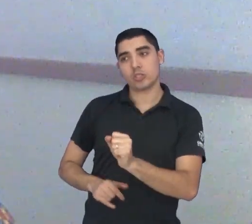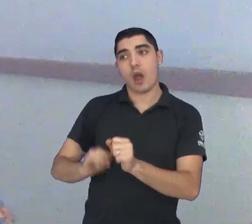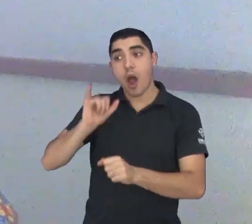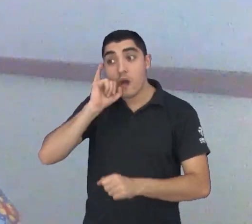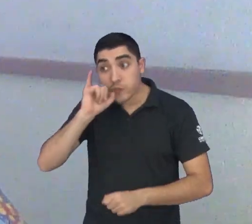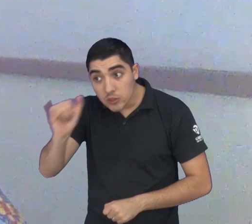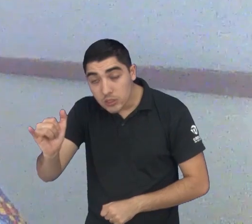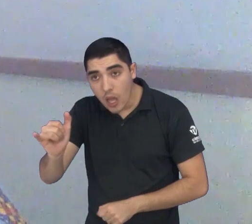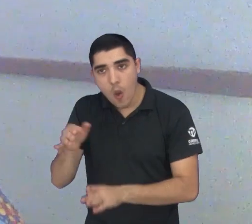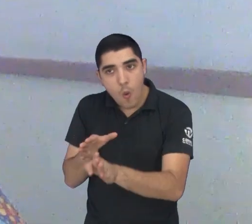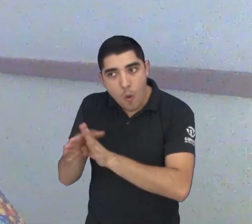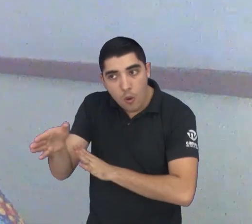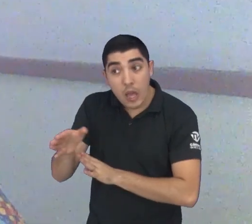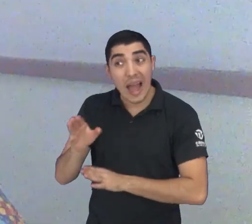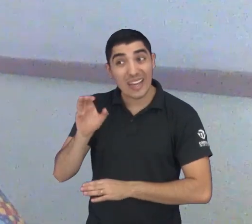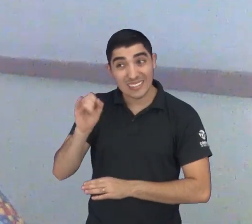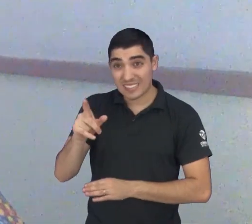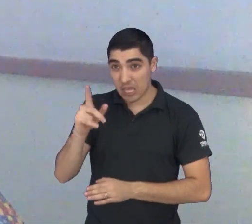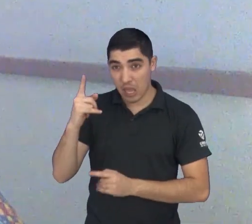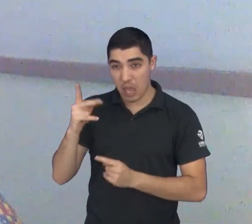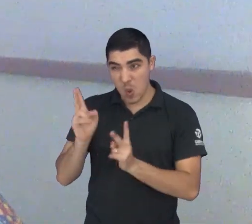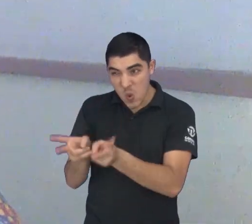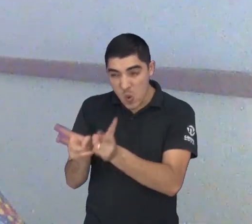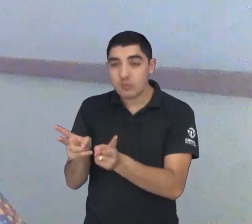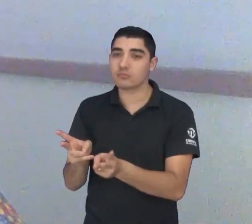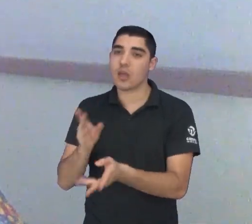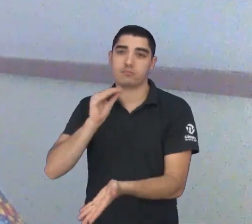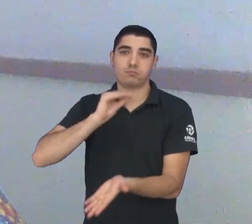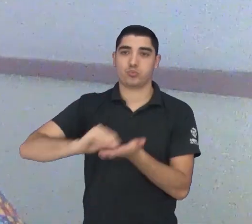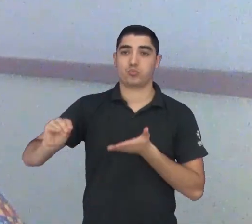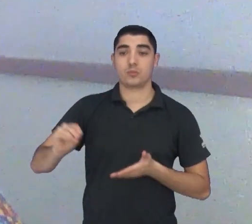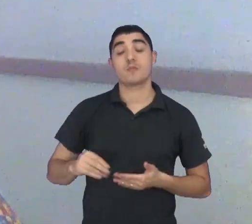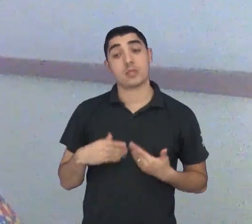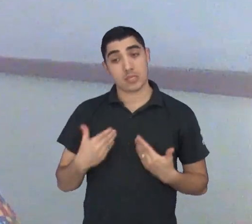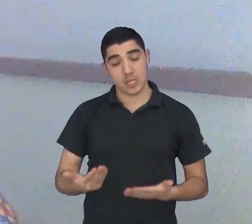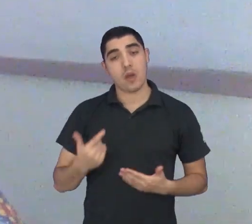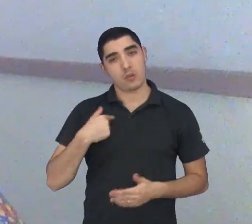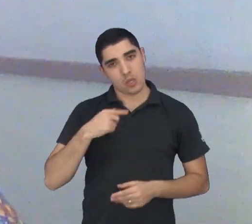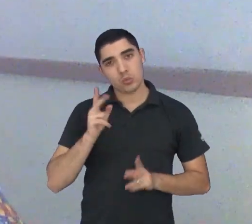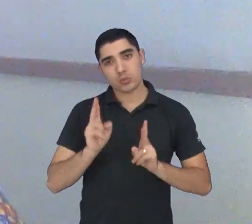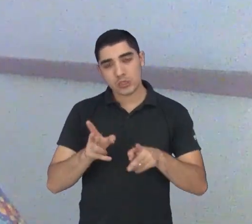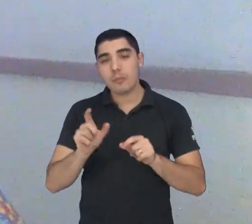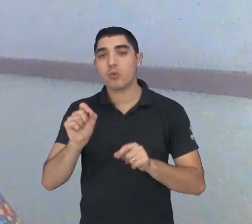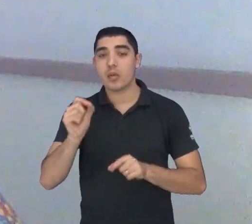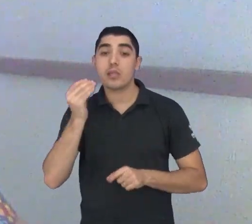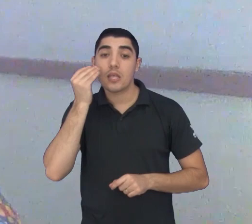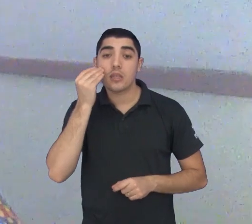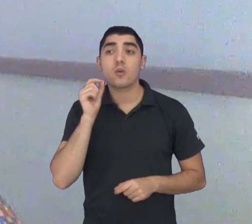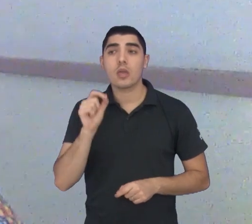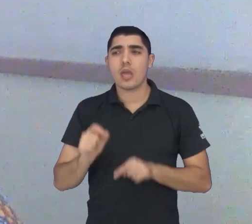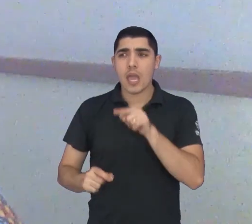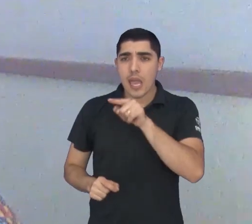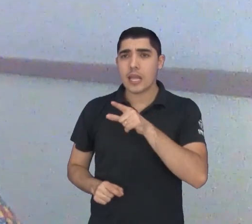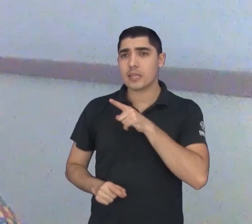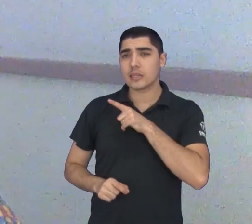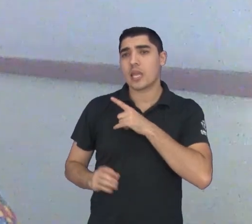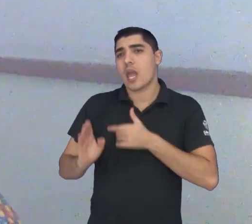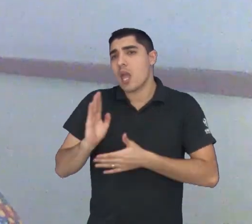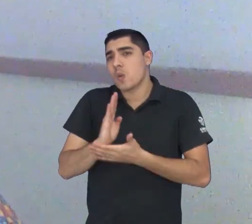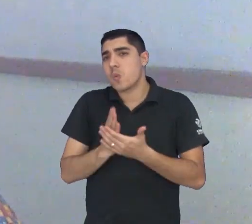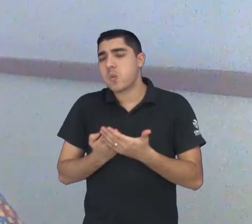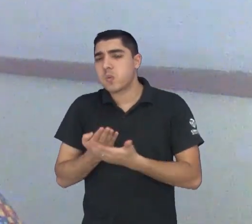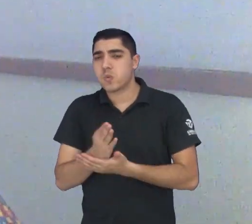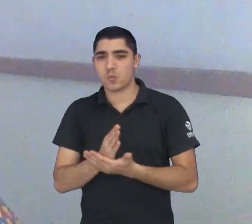advertida. Eu sempre sigo por essa linha, né? Pelo incômodo que está sendo ocasionado,